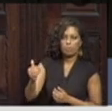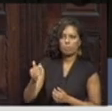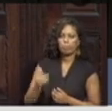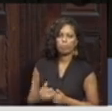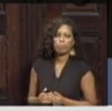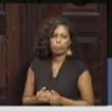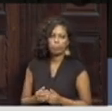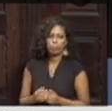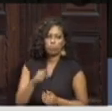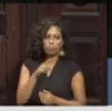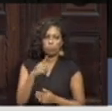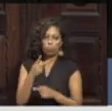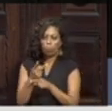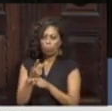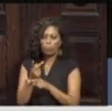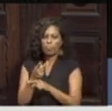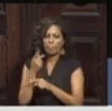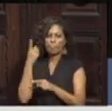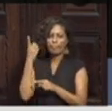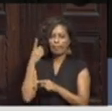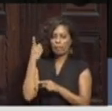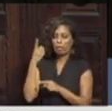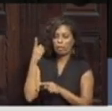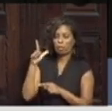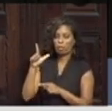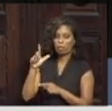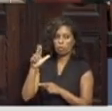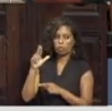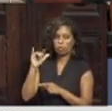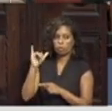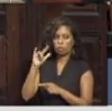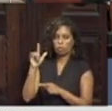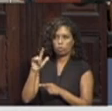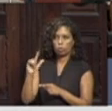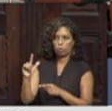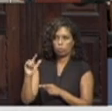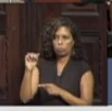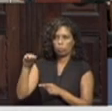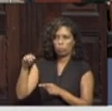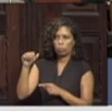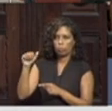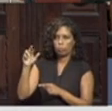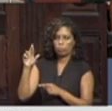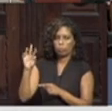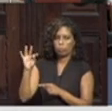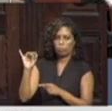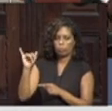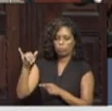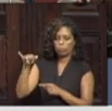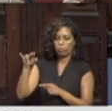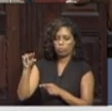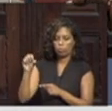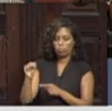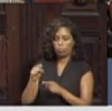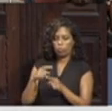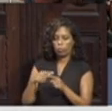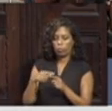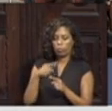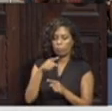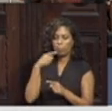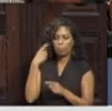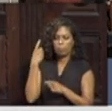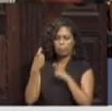Eu procurei o deputado Luiz Martins e não consegui contato com ele hoje. Eu tenho 2 preocupações com relação a esse projeto, por